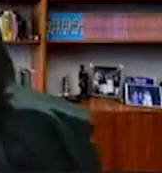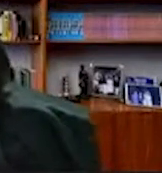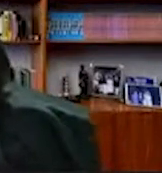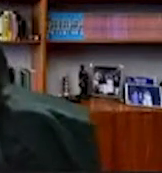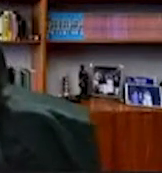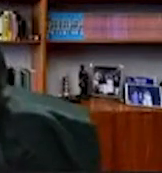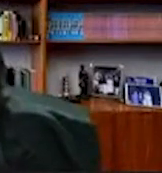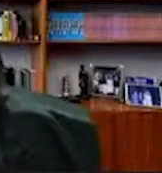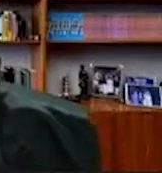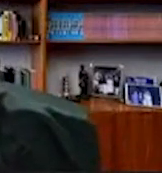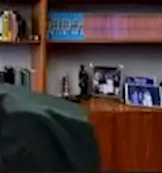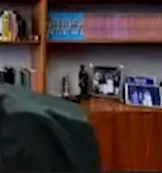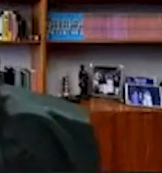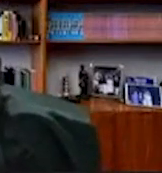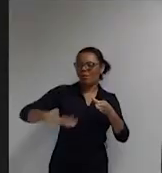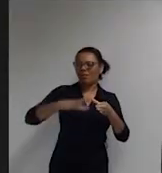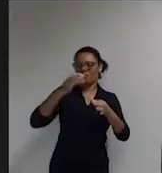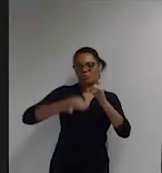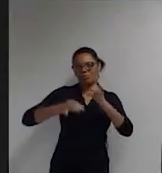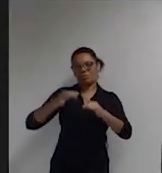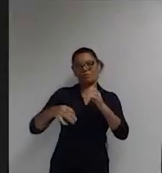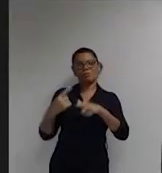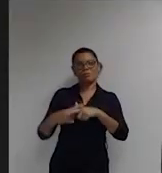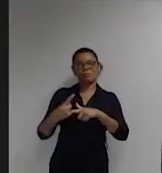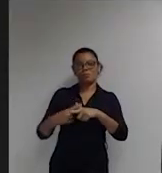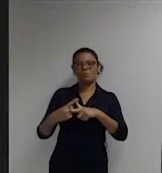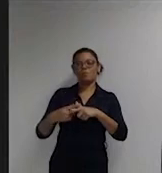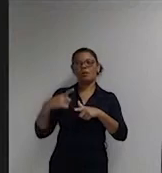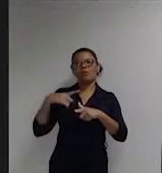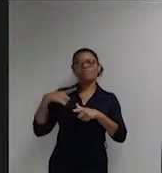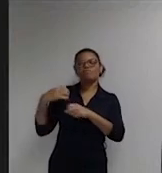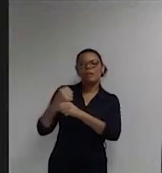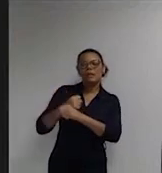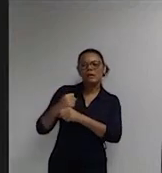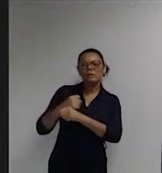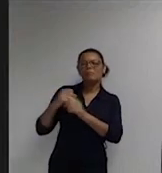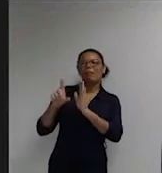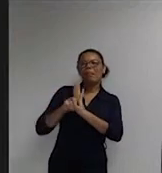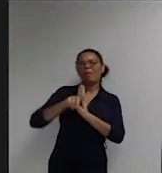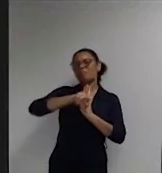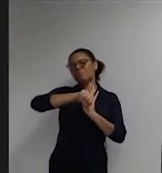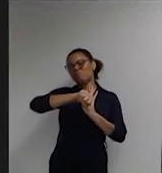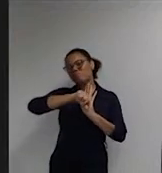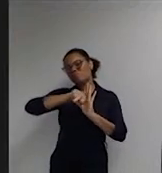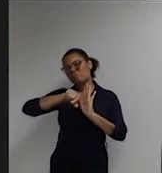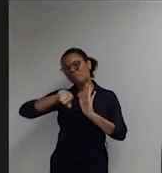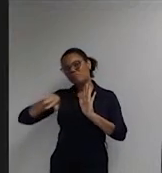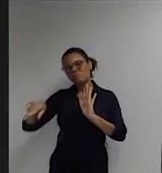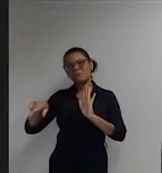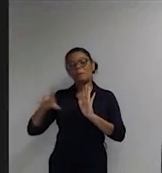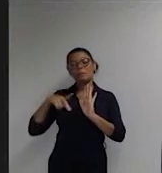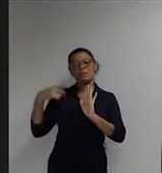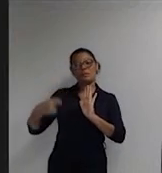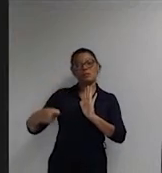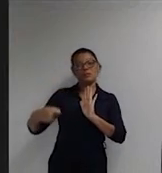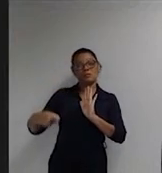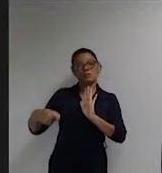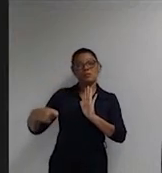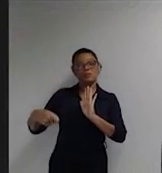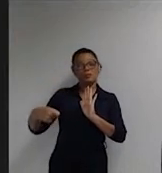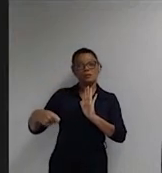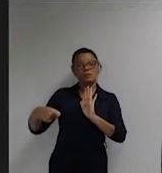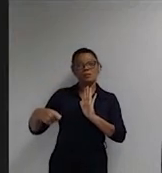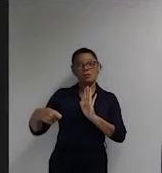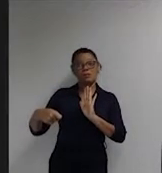Público também prestaram homenagens. Nesse tempo de muitas leis, é necessário